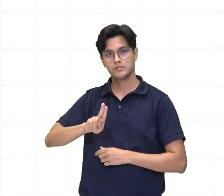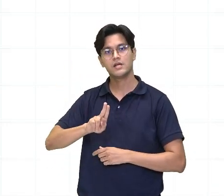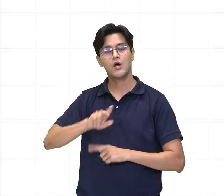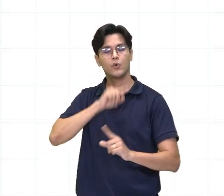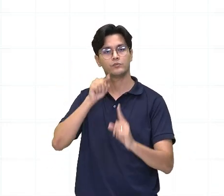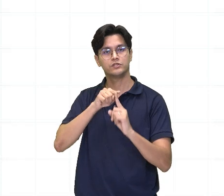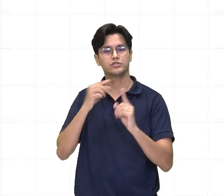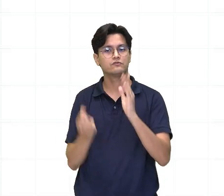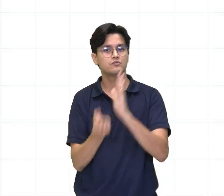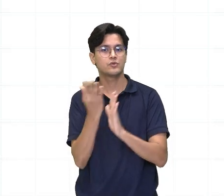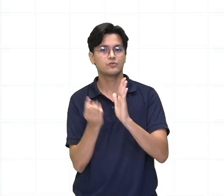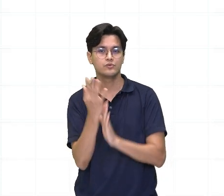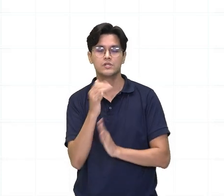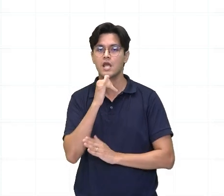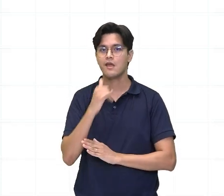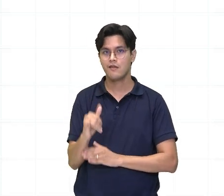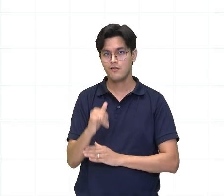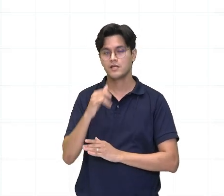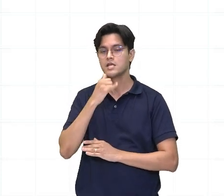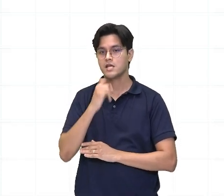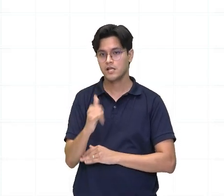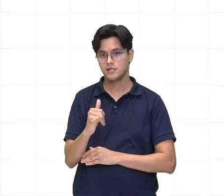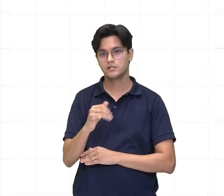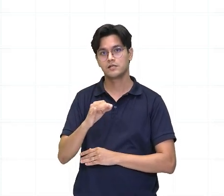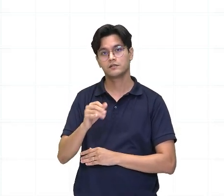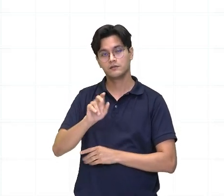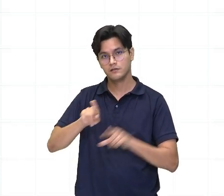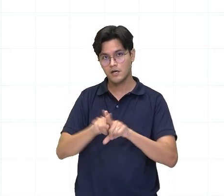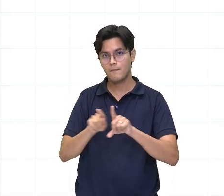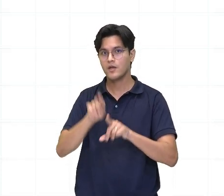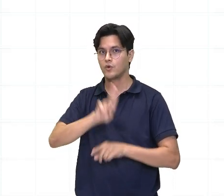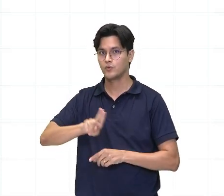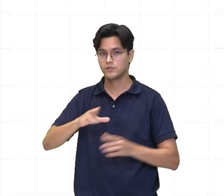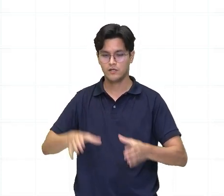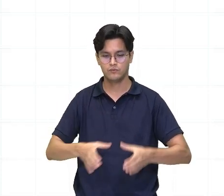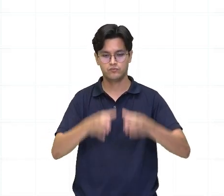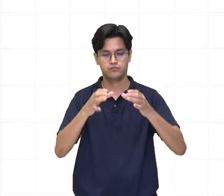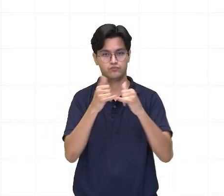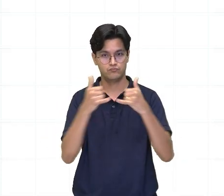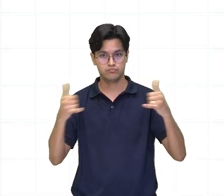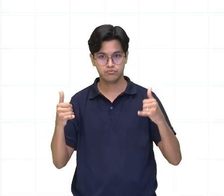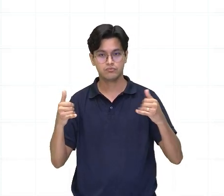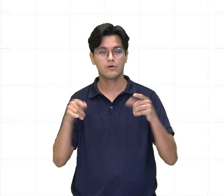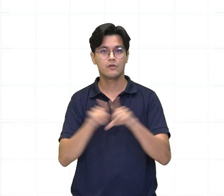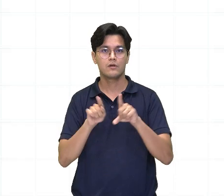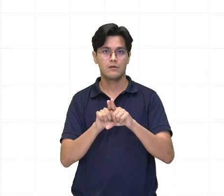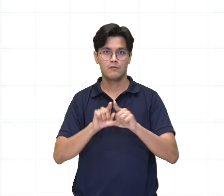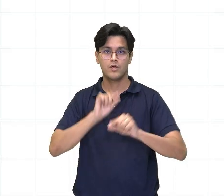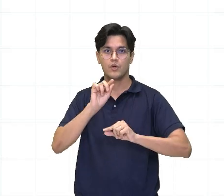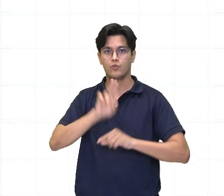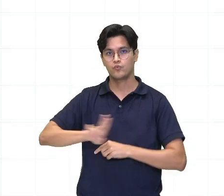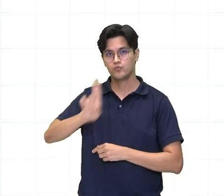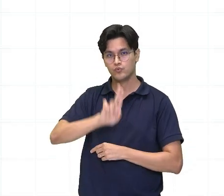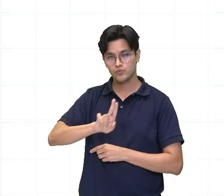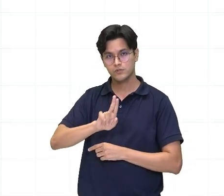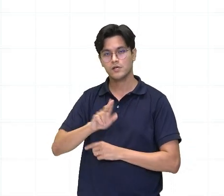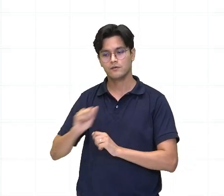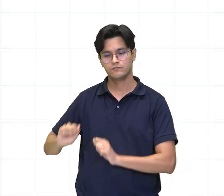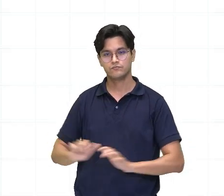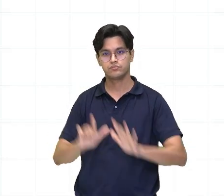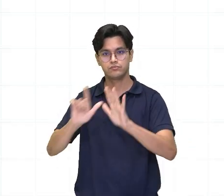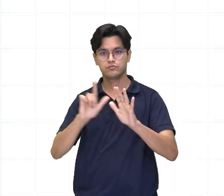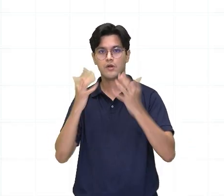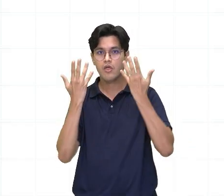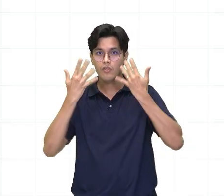Também utilizadas em usinas termoelétricas e aí, por utilizar o gás natural, ter um